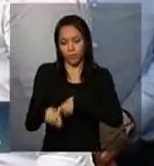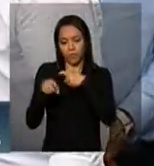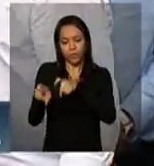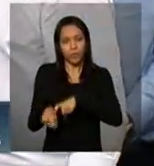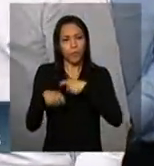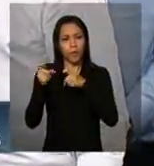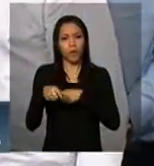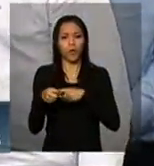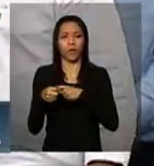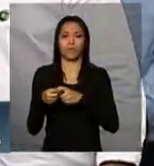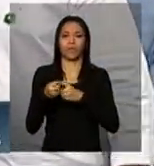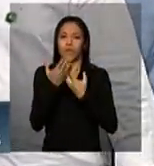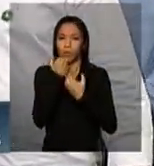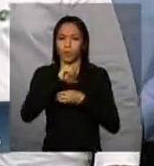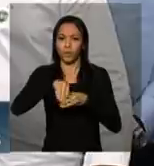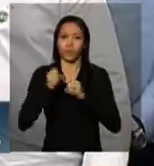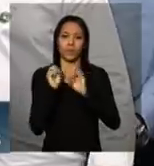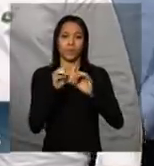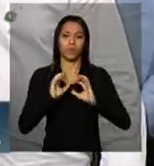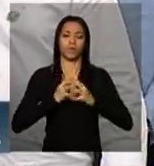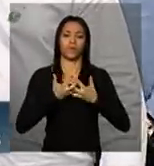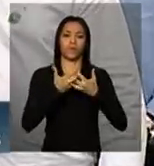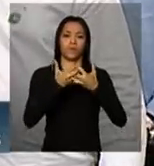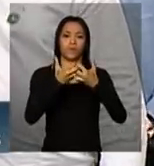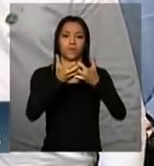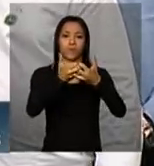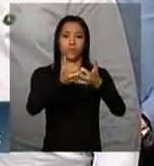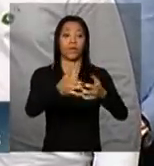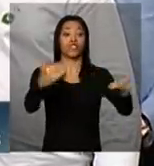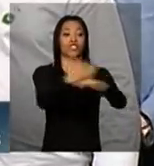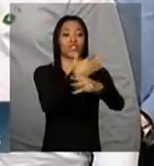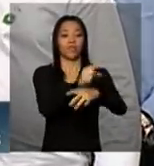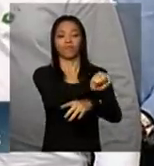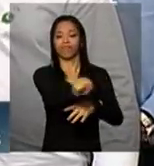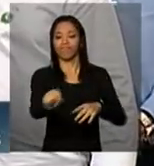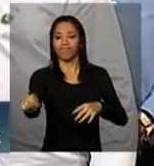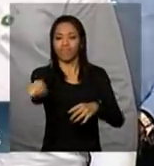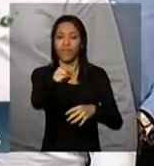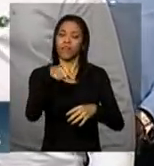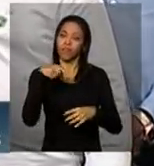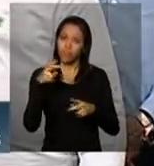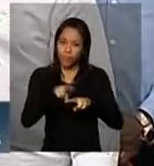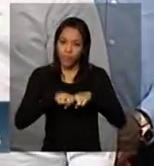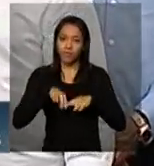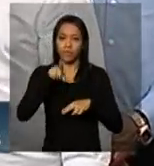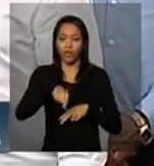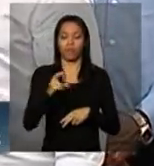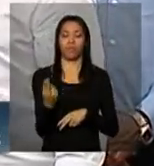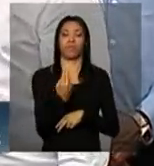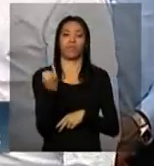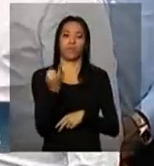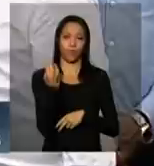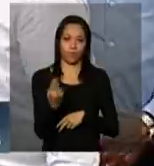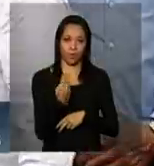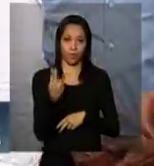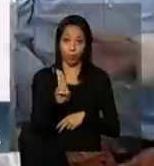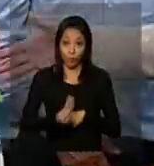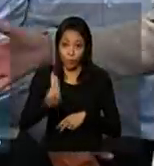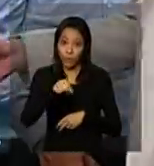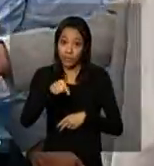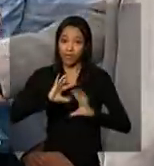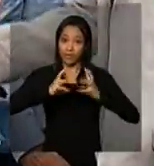às áreas urbanas por isso então há necessidade dessas máquinas para realizar a reestruturação